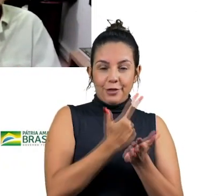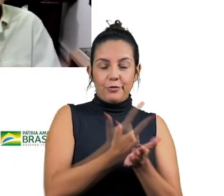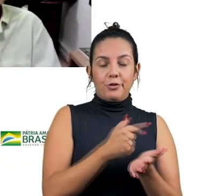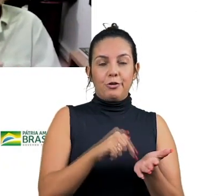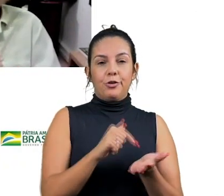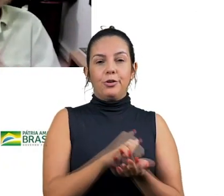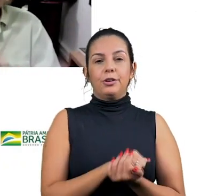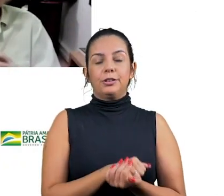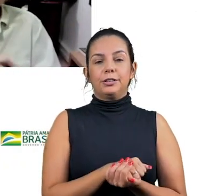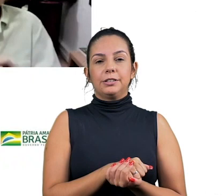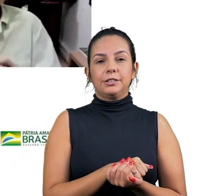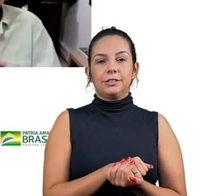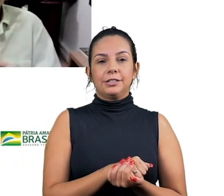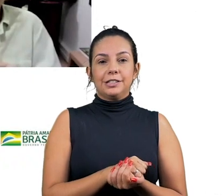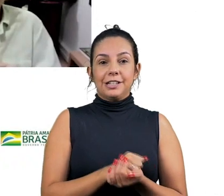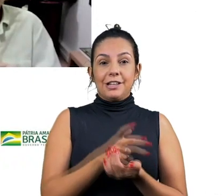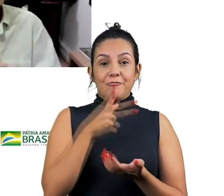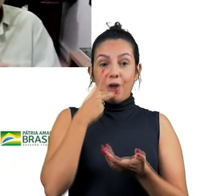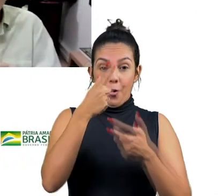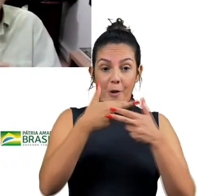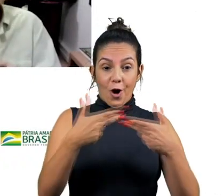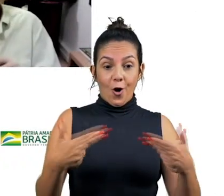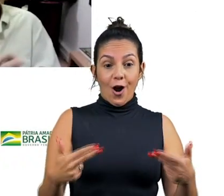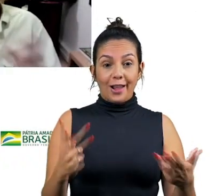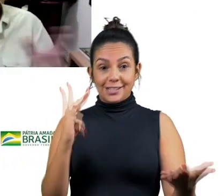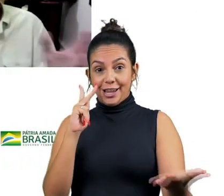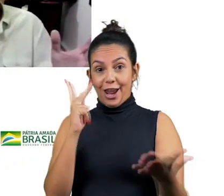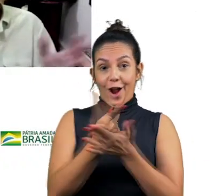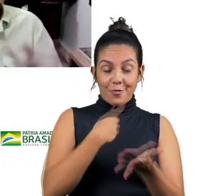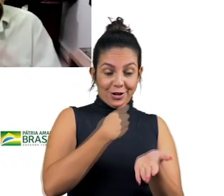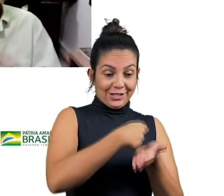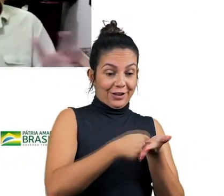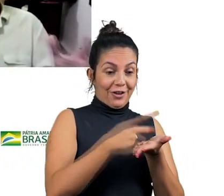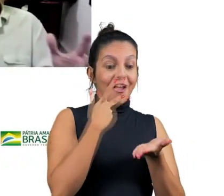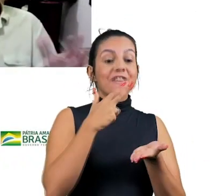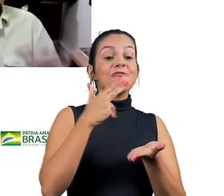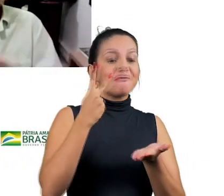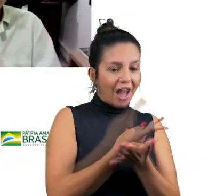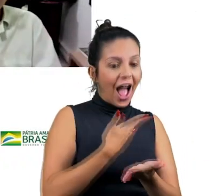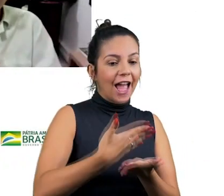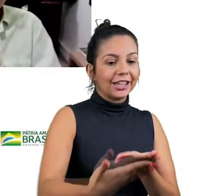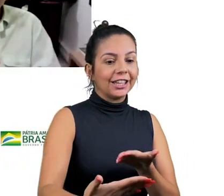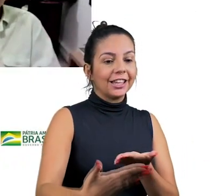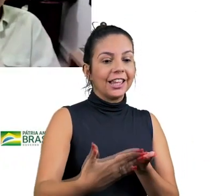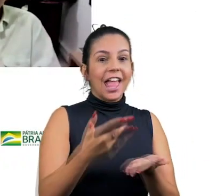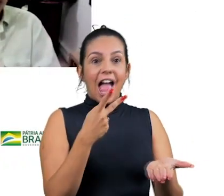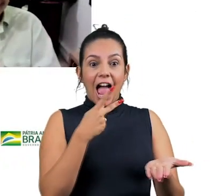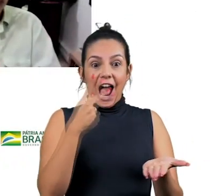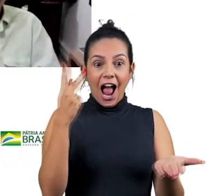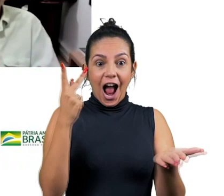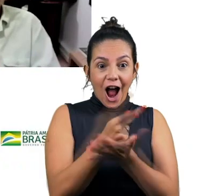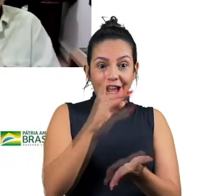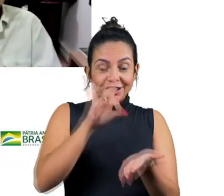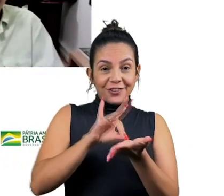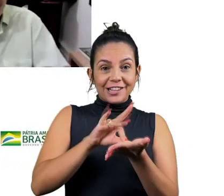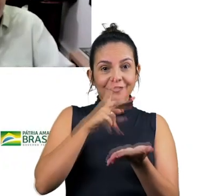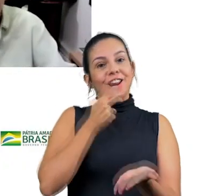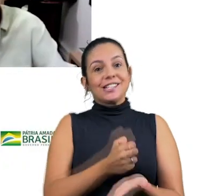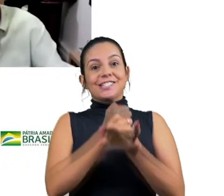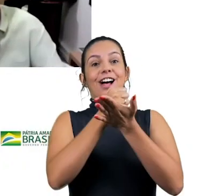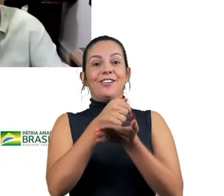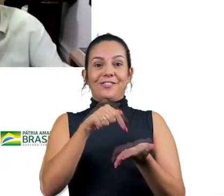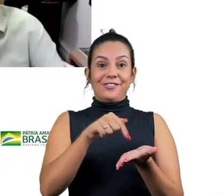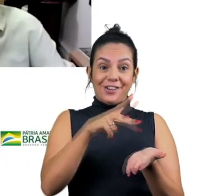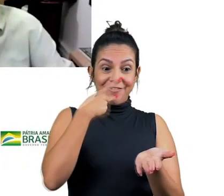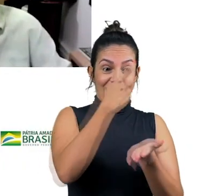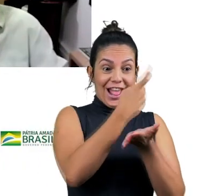livro apostando numa coisa e ela acontece, você fica salvo, né? Você é salvo